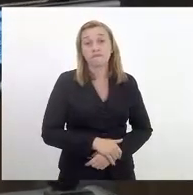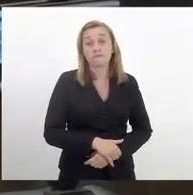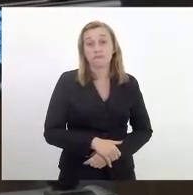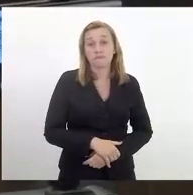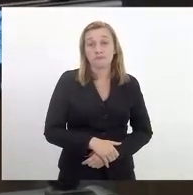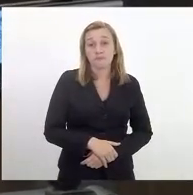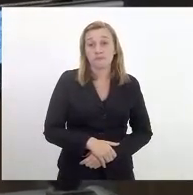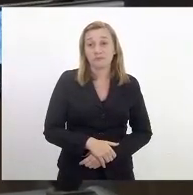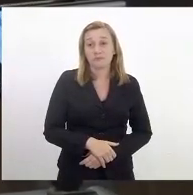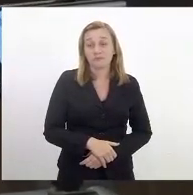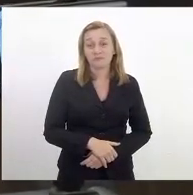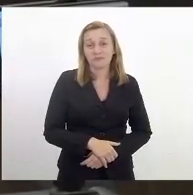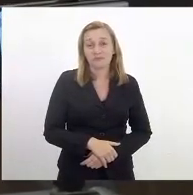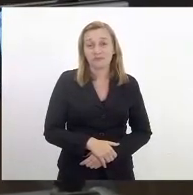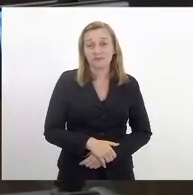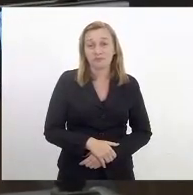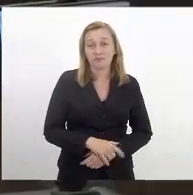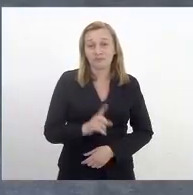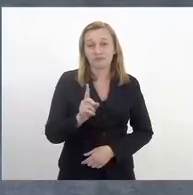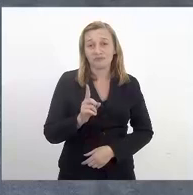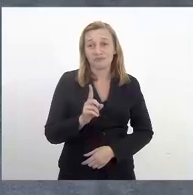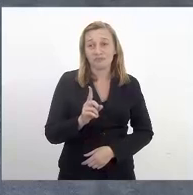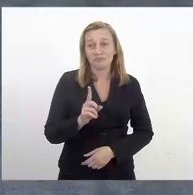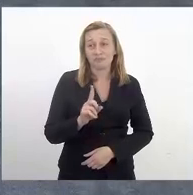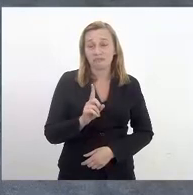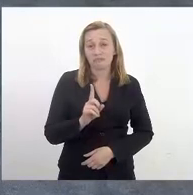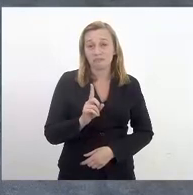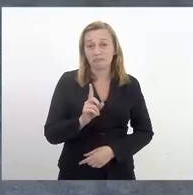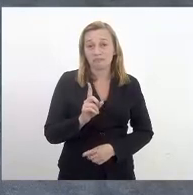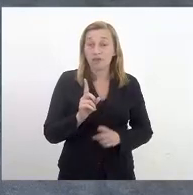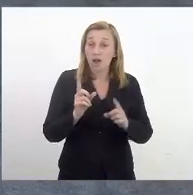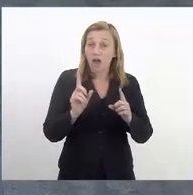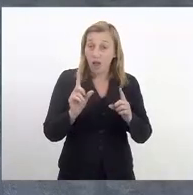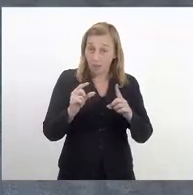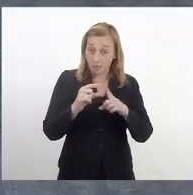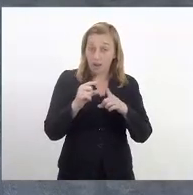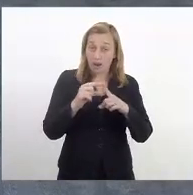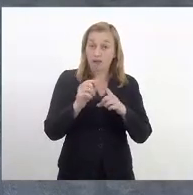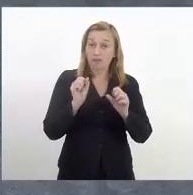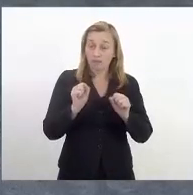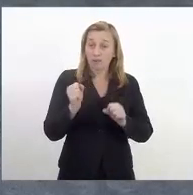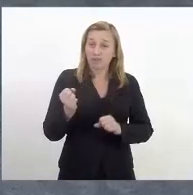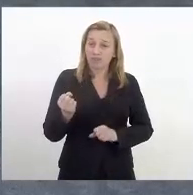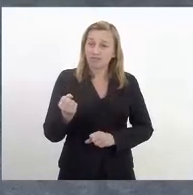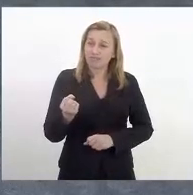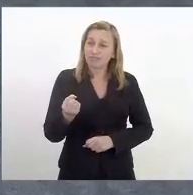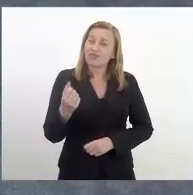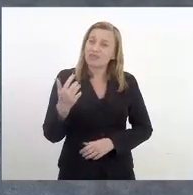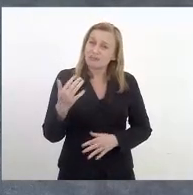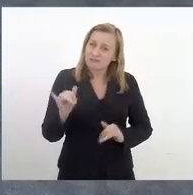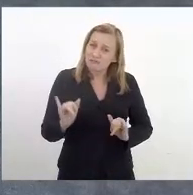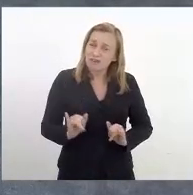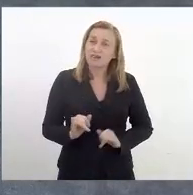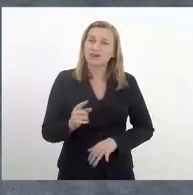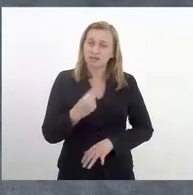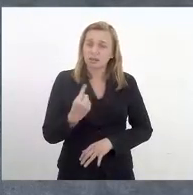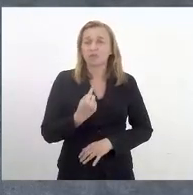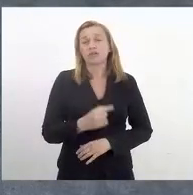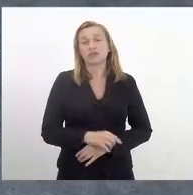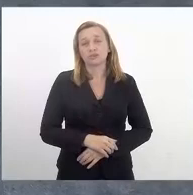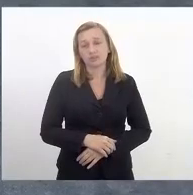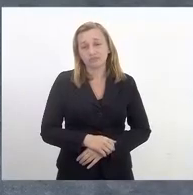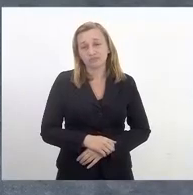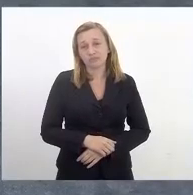palavras às vezes são como flecha Às vezes as mãos não machucam quando volta que elas vão volta né deputada Ana